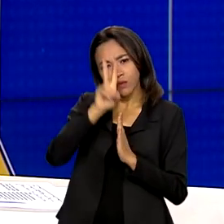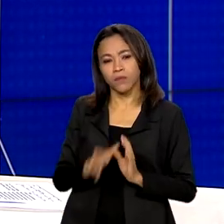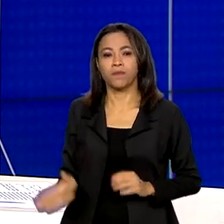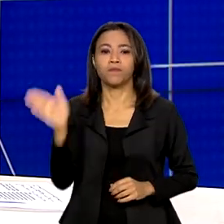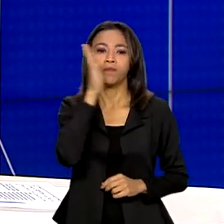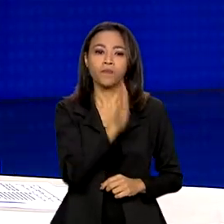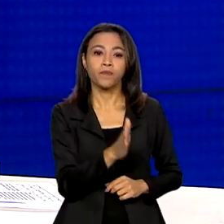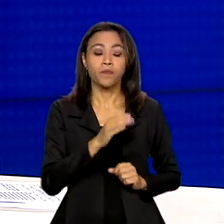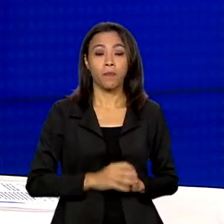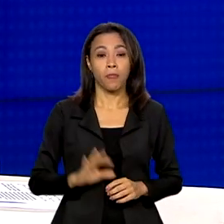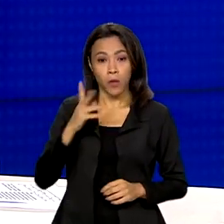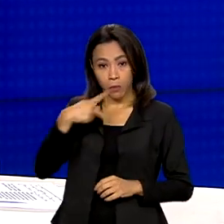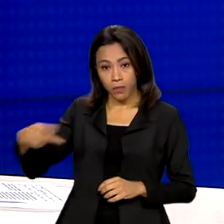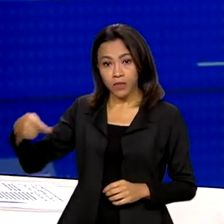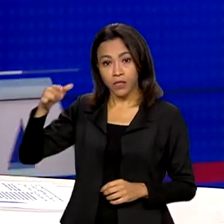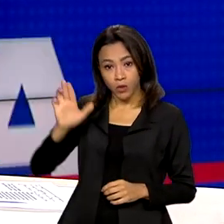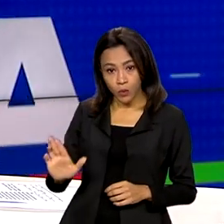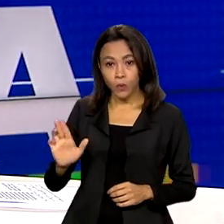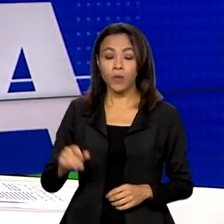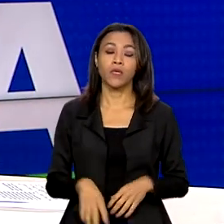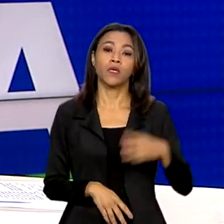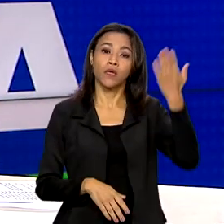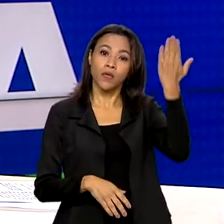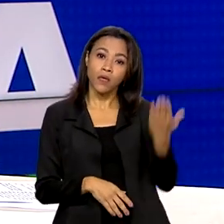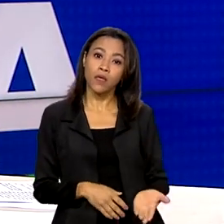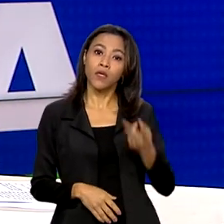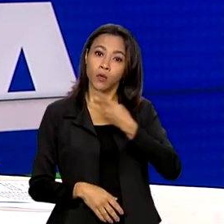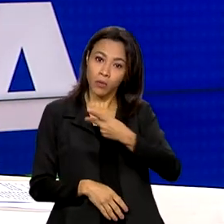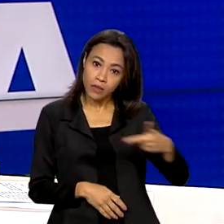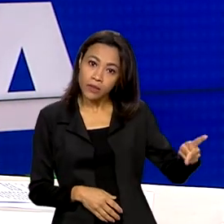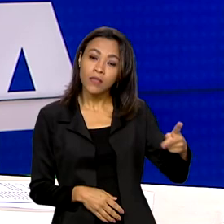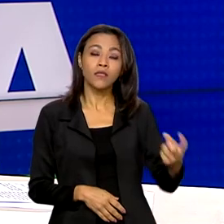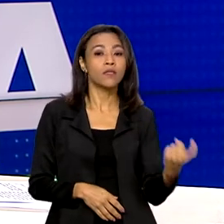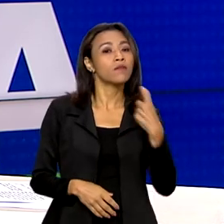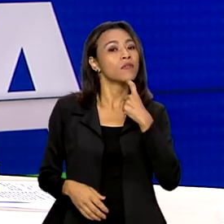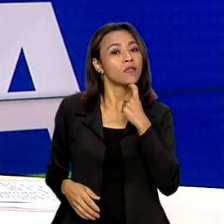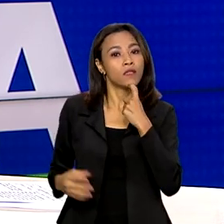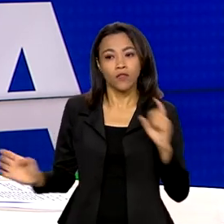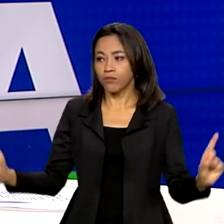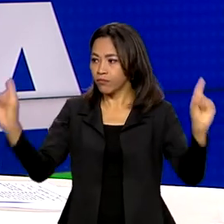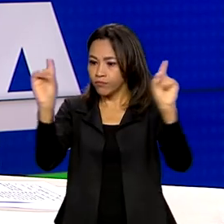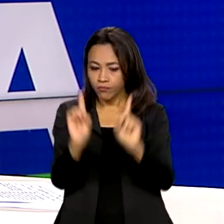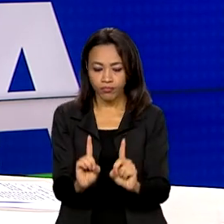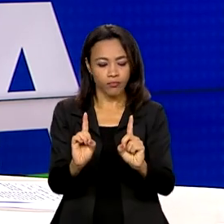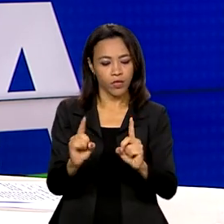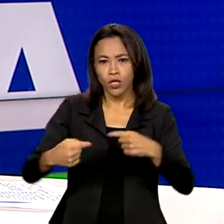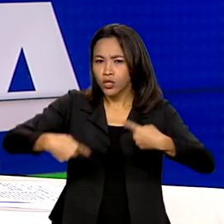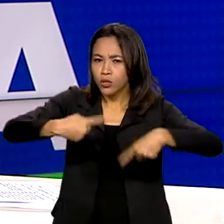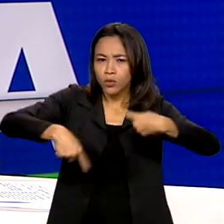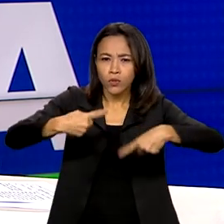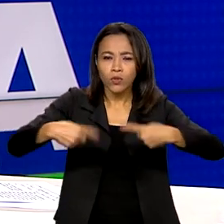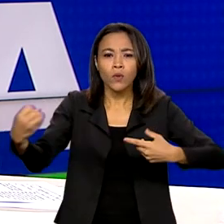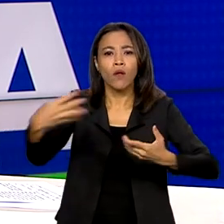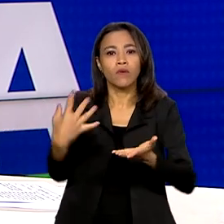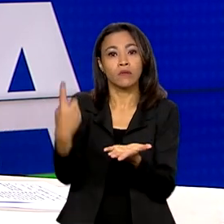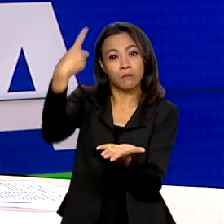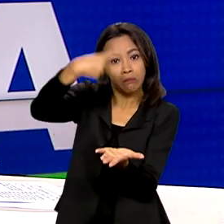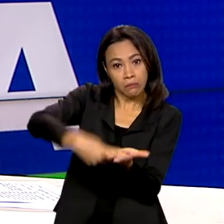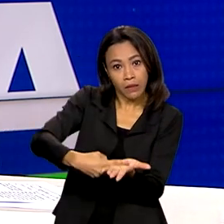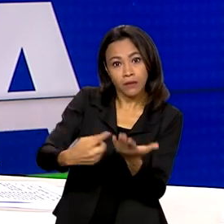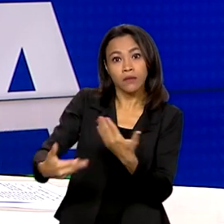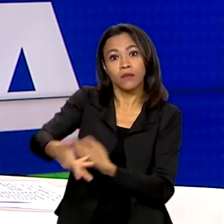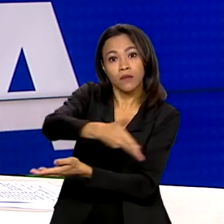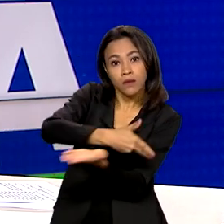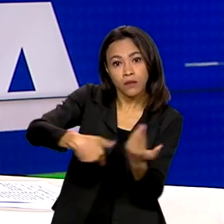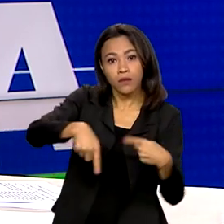O presidente Lula e o presidente da Finlândia se reuniram em Brasília. Eles discutiram novas parcerias comerciais e tecnológicas, além